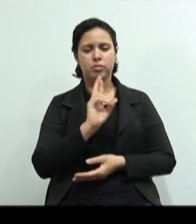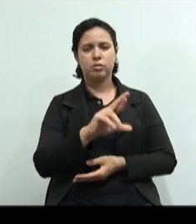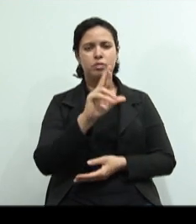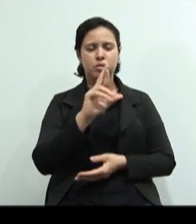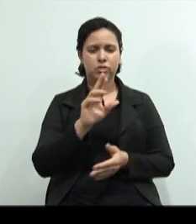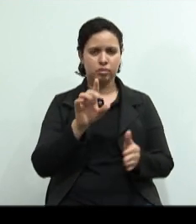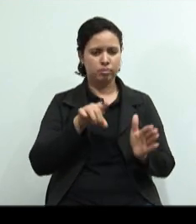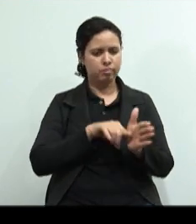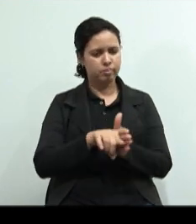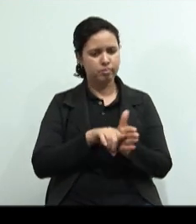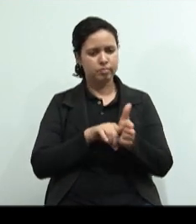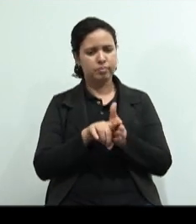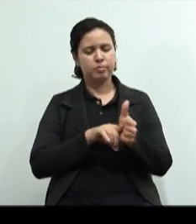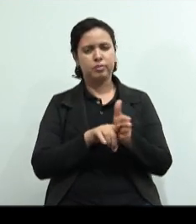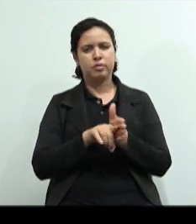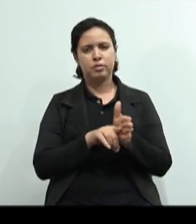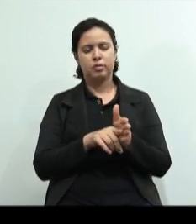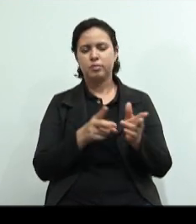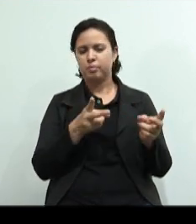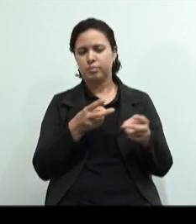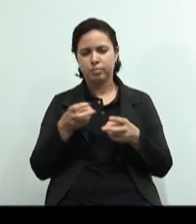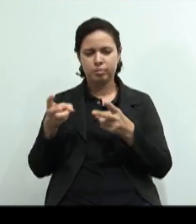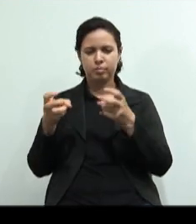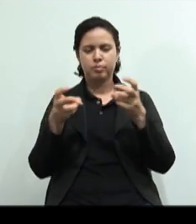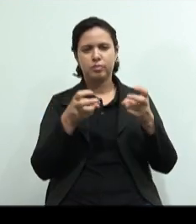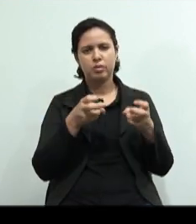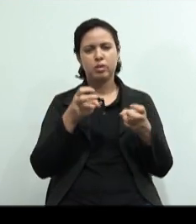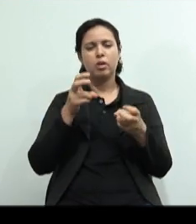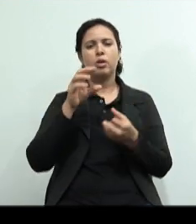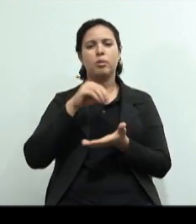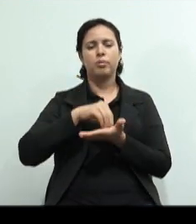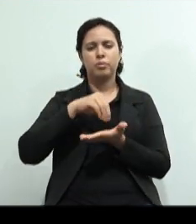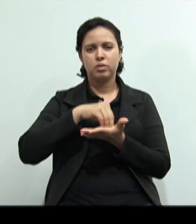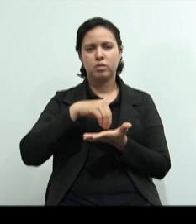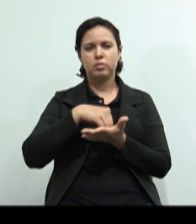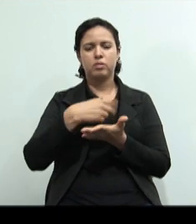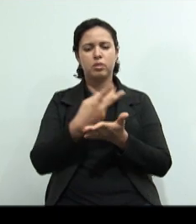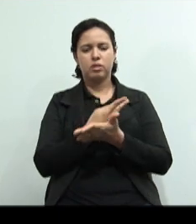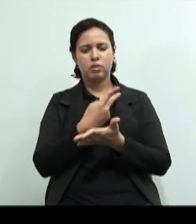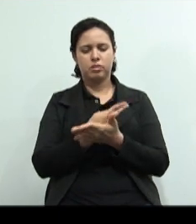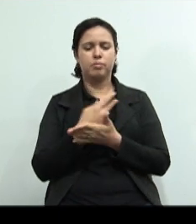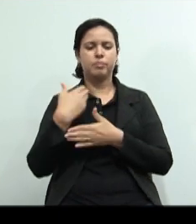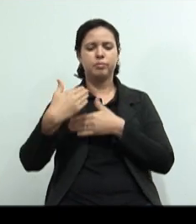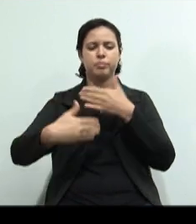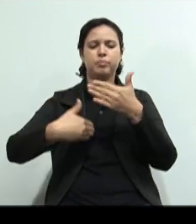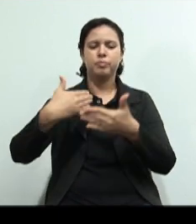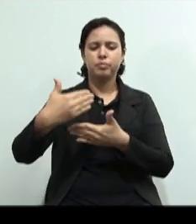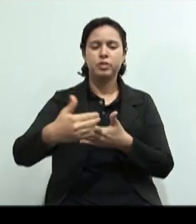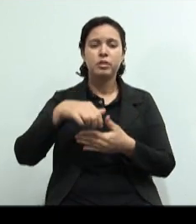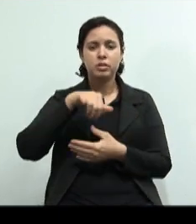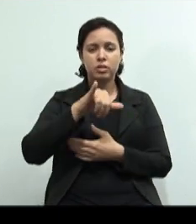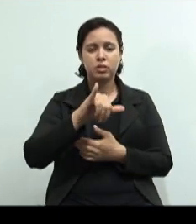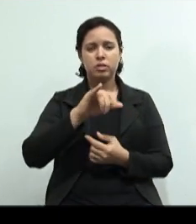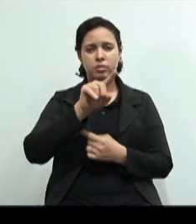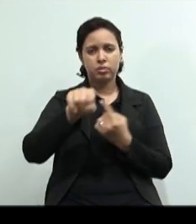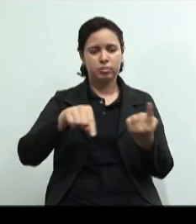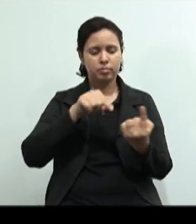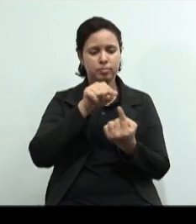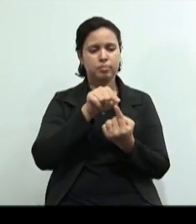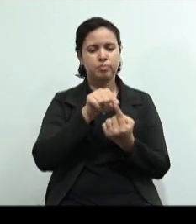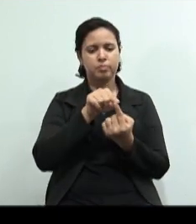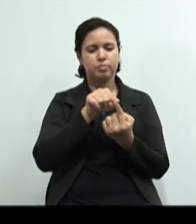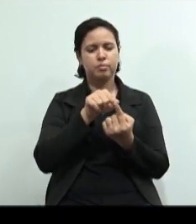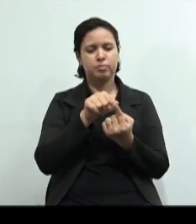checar, serão observadas as falhas nos processos e se os